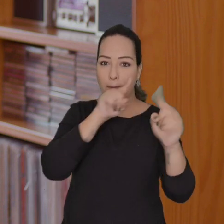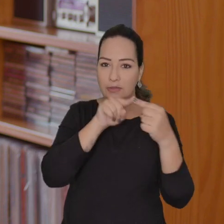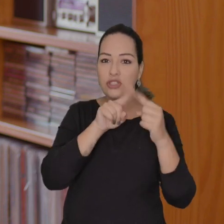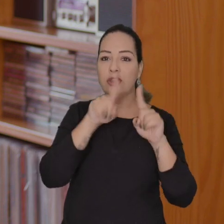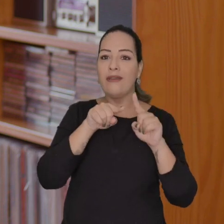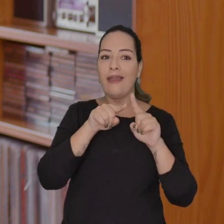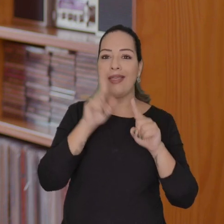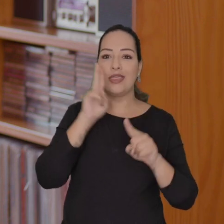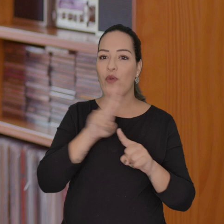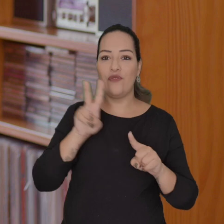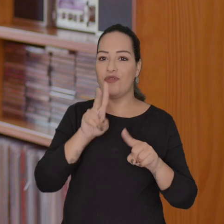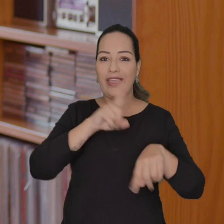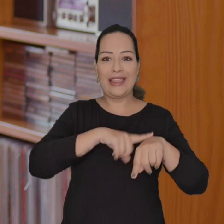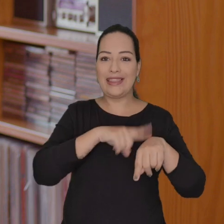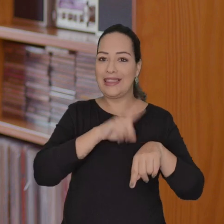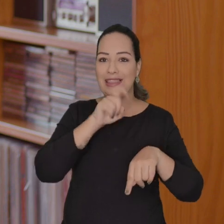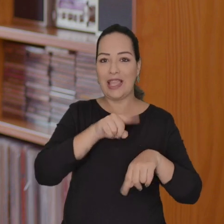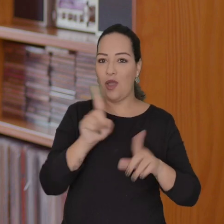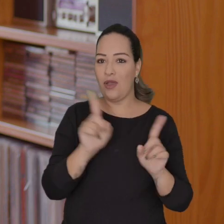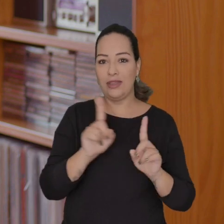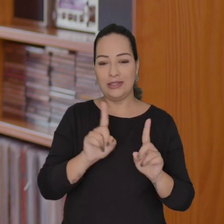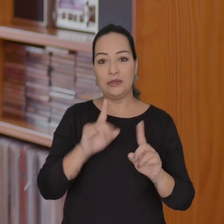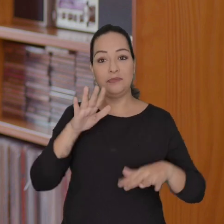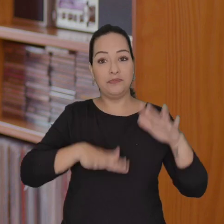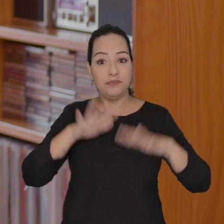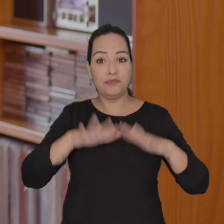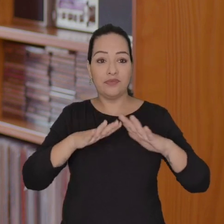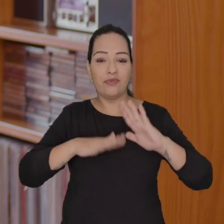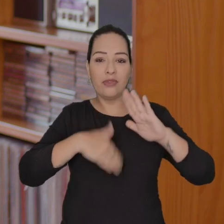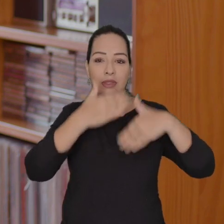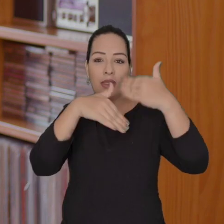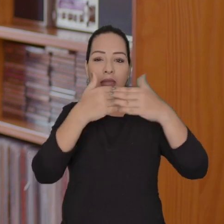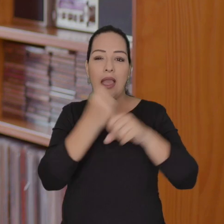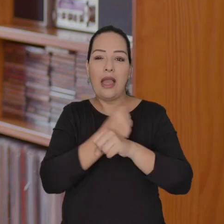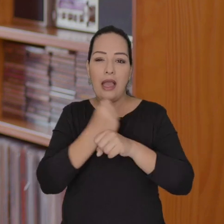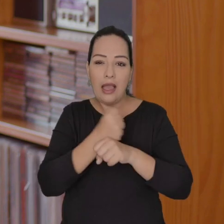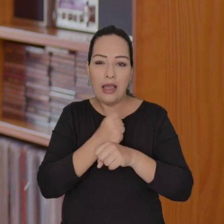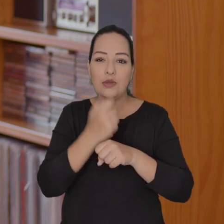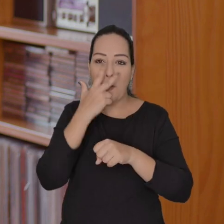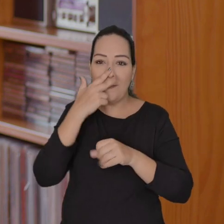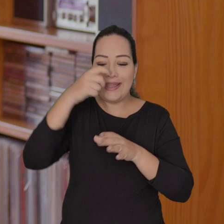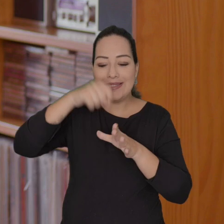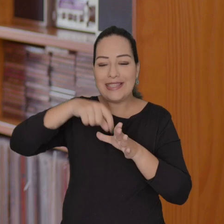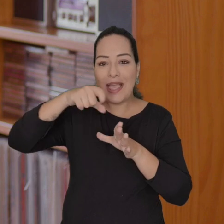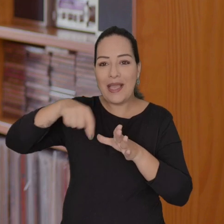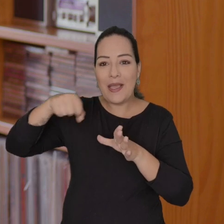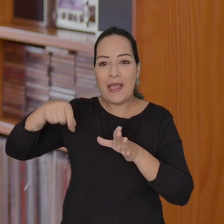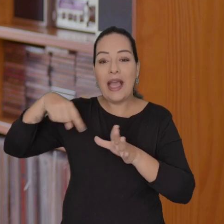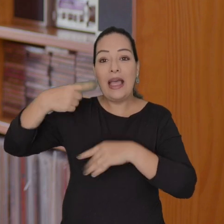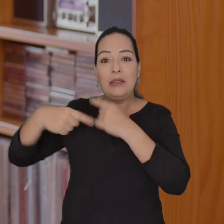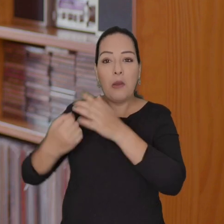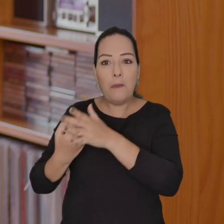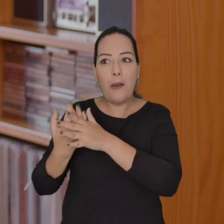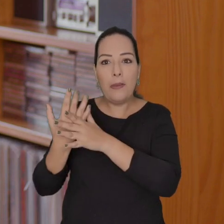resultado desse trabalho, ele não vê imediatamente, né? Isso, às vezes, é ao longo dos anos que a gente planta sementes e depois